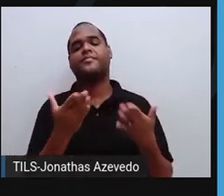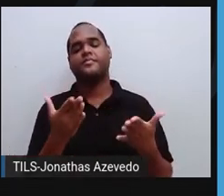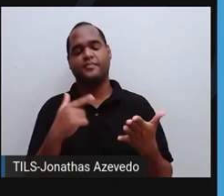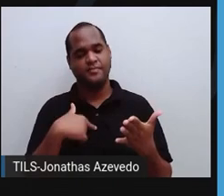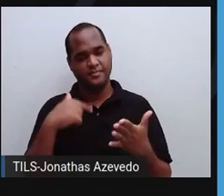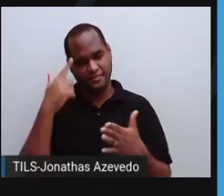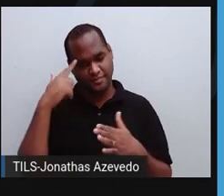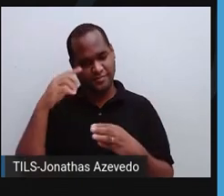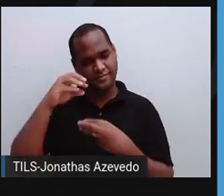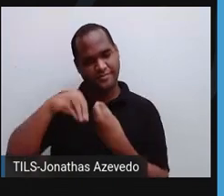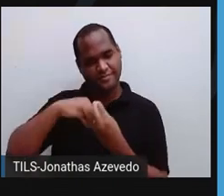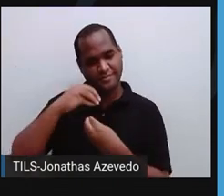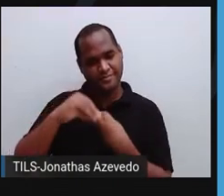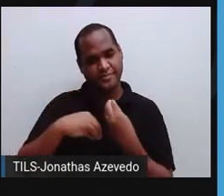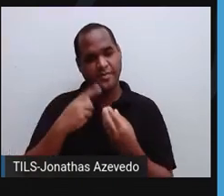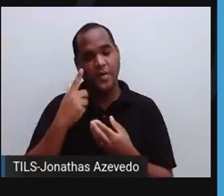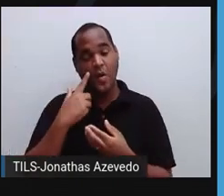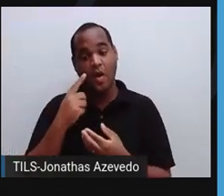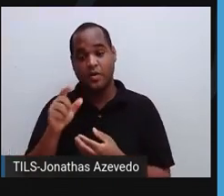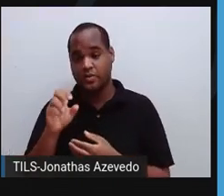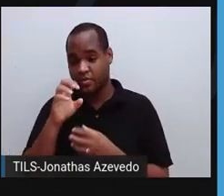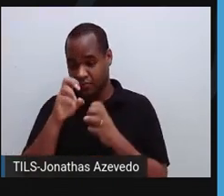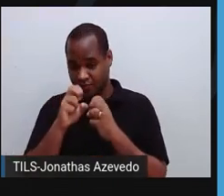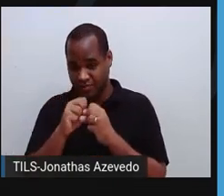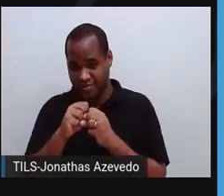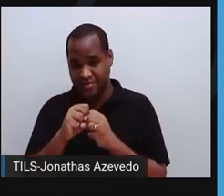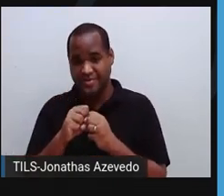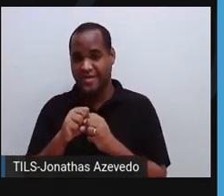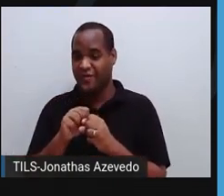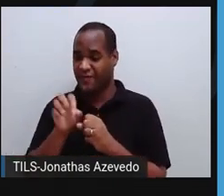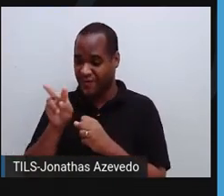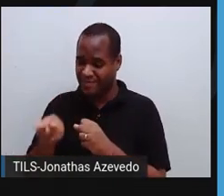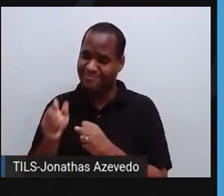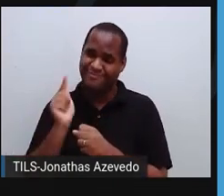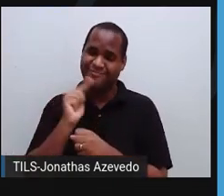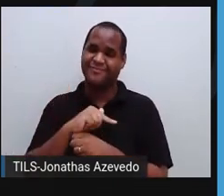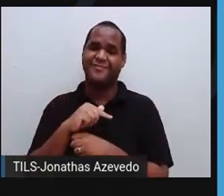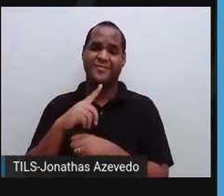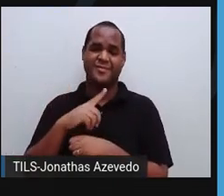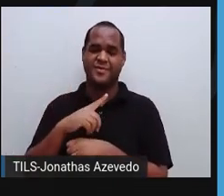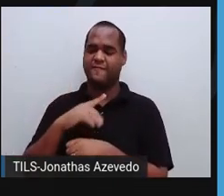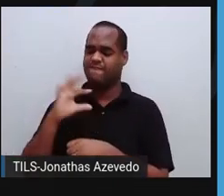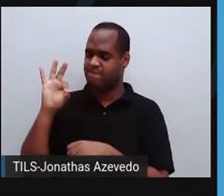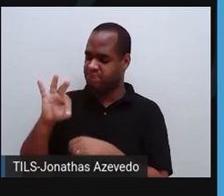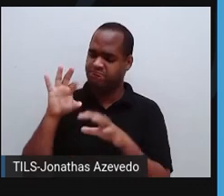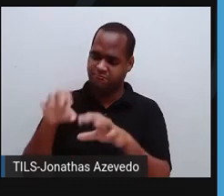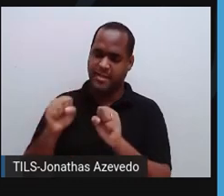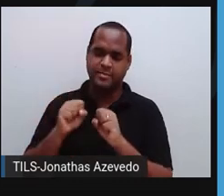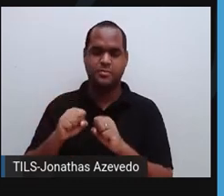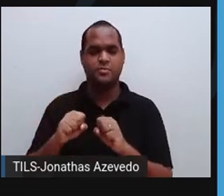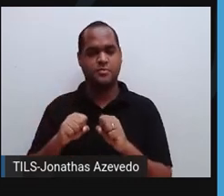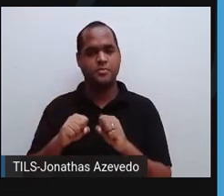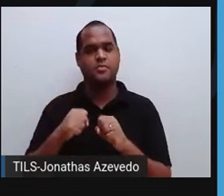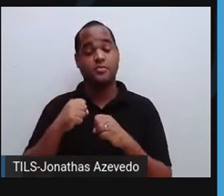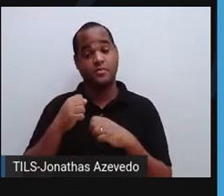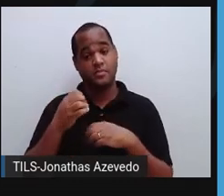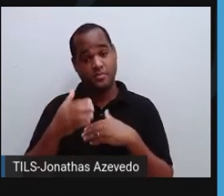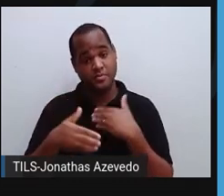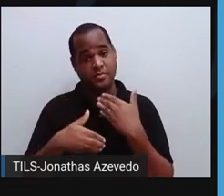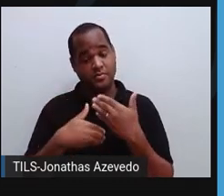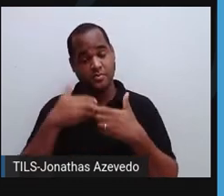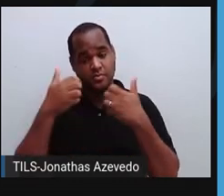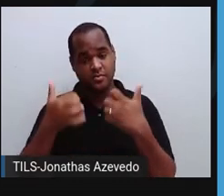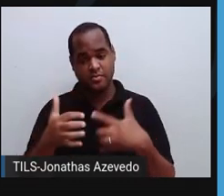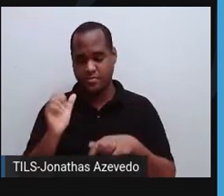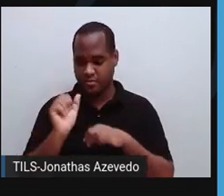escuras, olha o que aconteceria, muito visível nesse tronco, o predadoria se alimentava. Com o passar do tempo, o aumento da